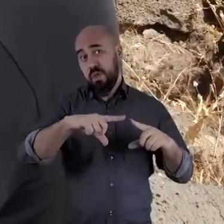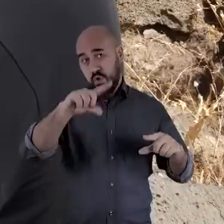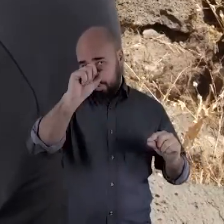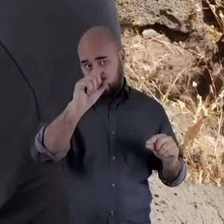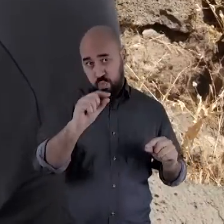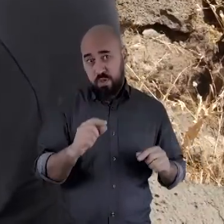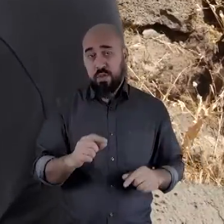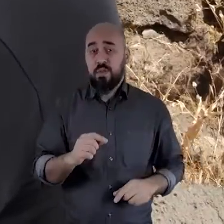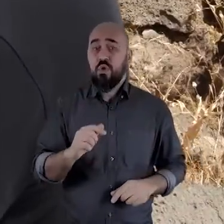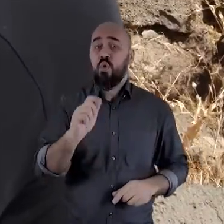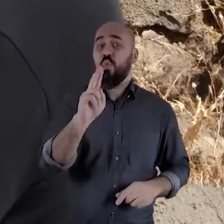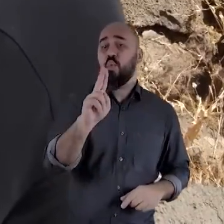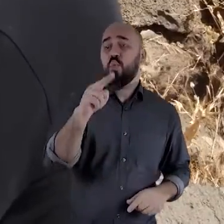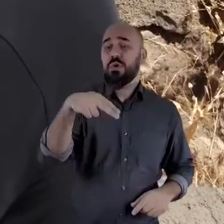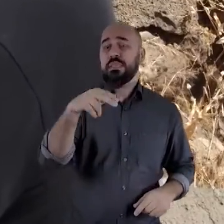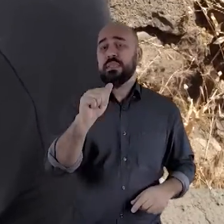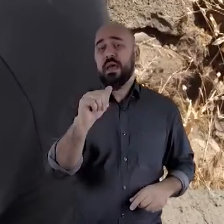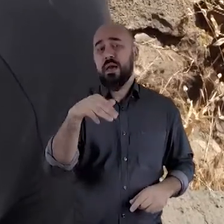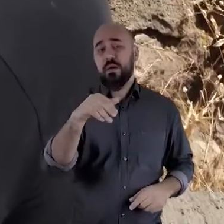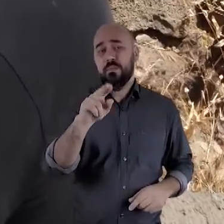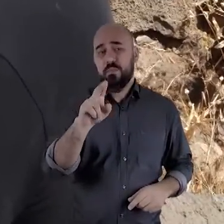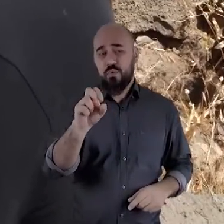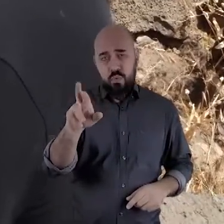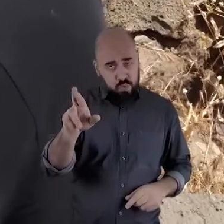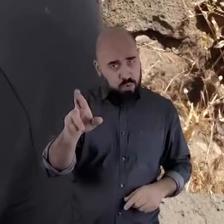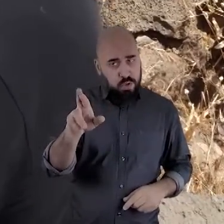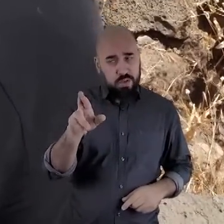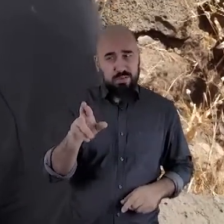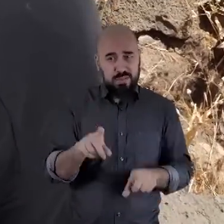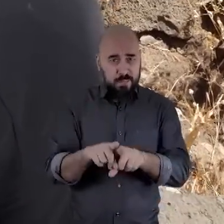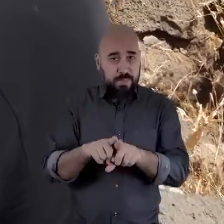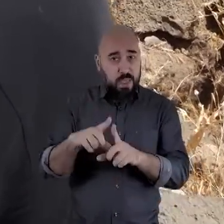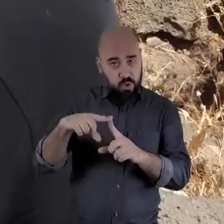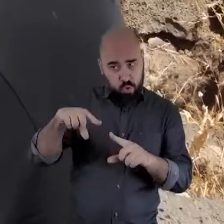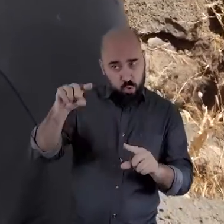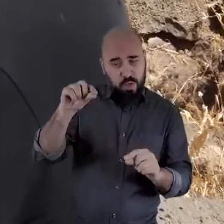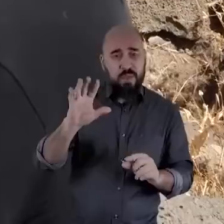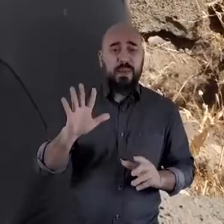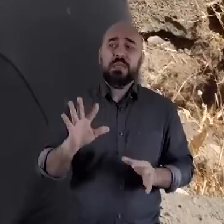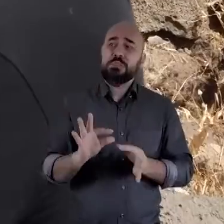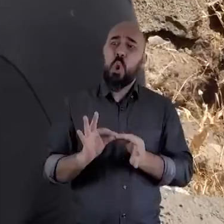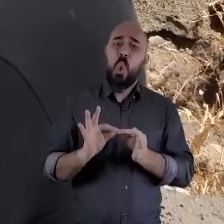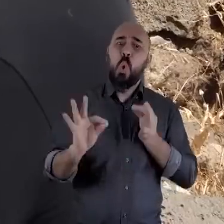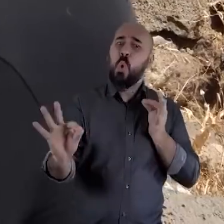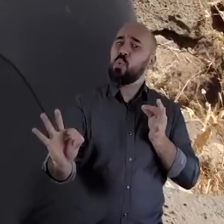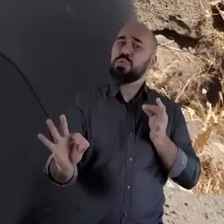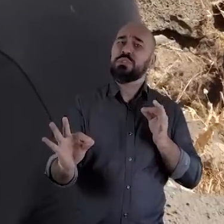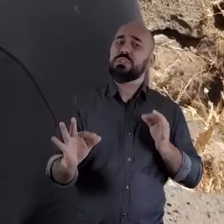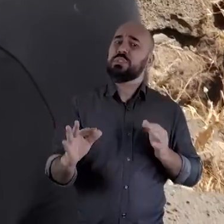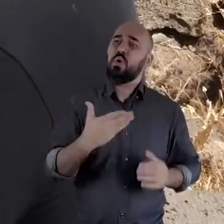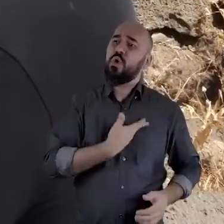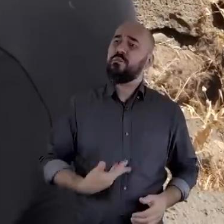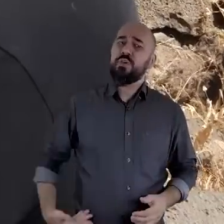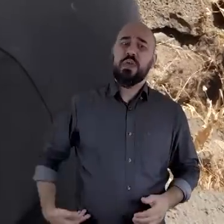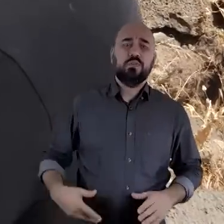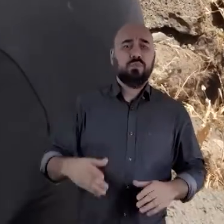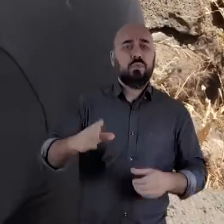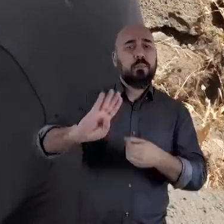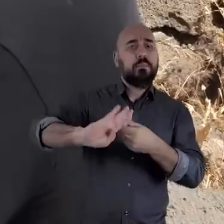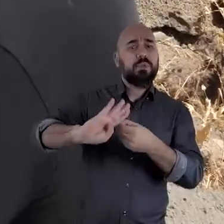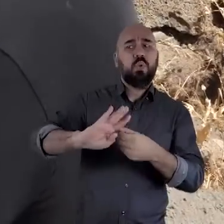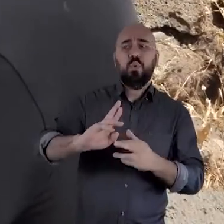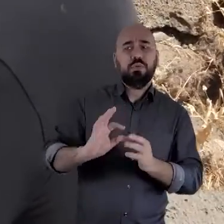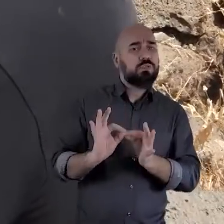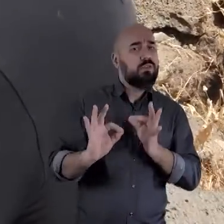que também era referente à lua, só que nós estamos muito distantes desses reinos da Mesopotâmia, mas nós percebemos que